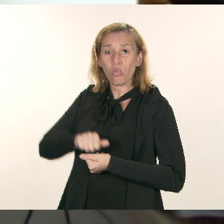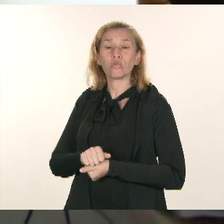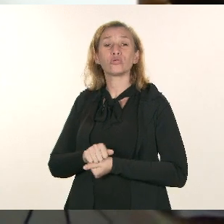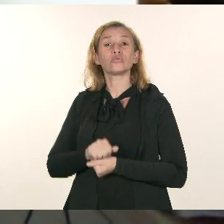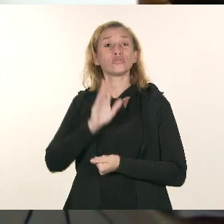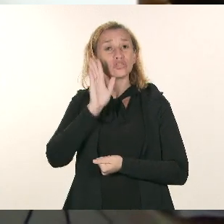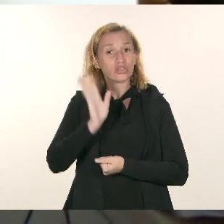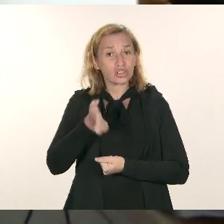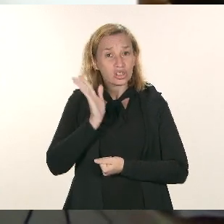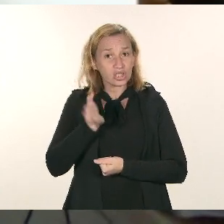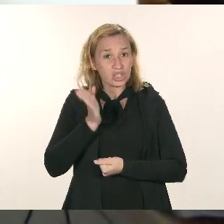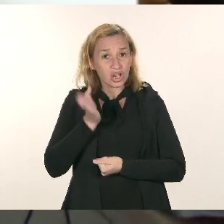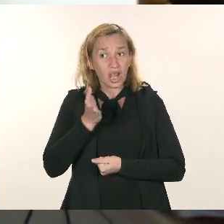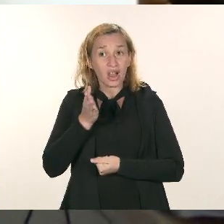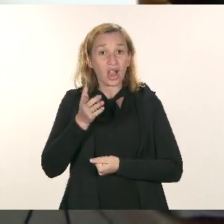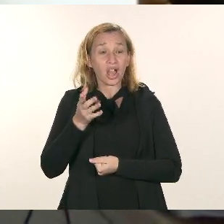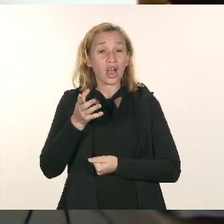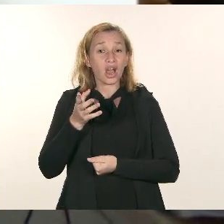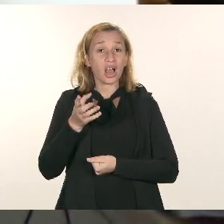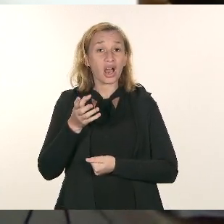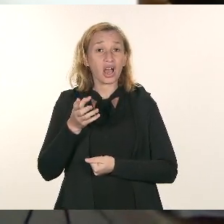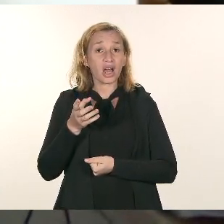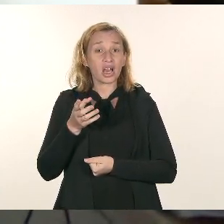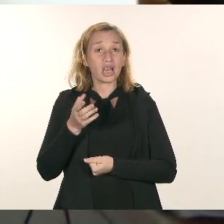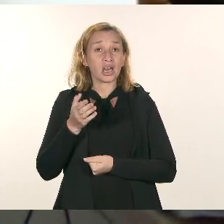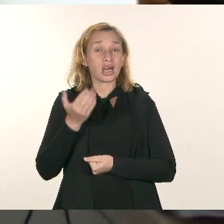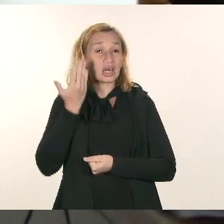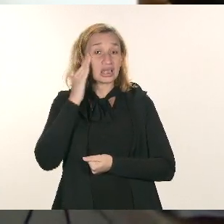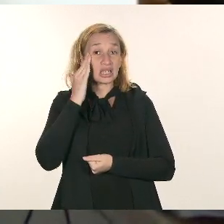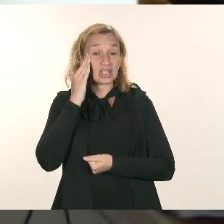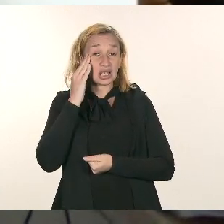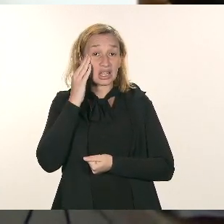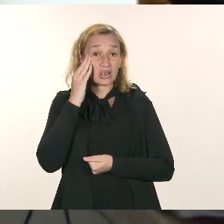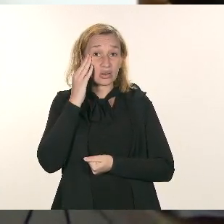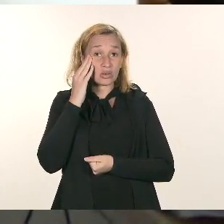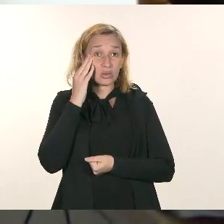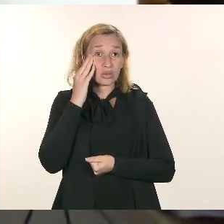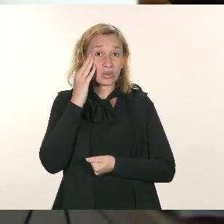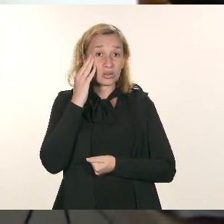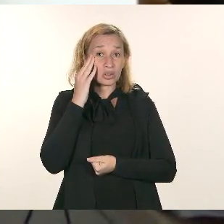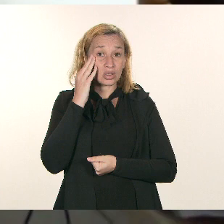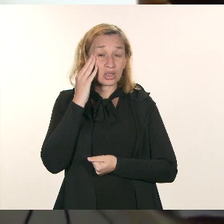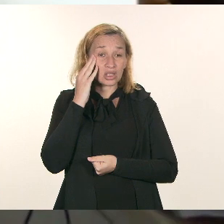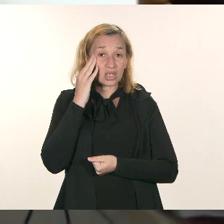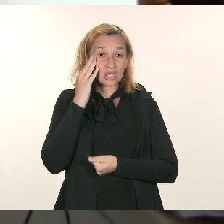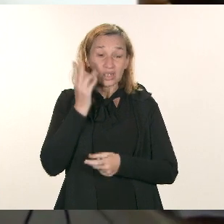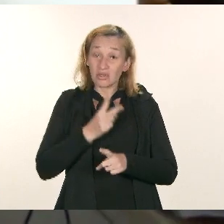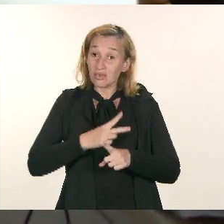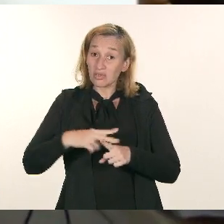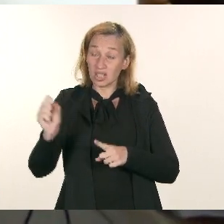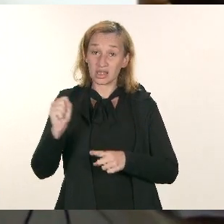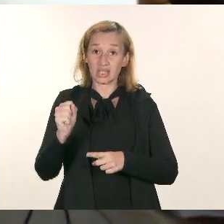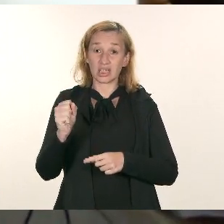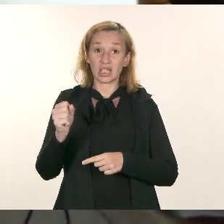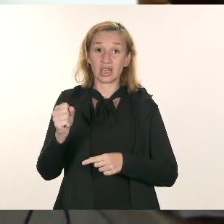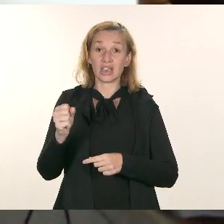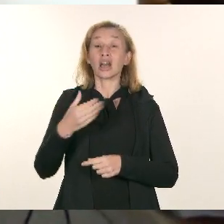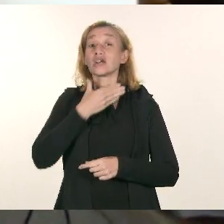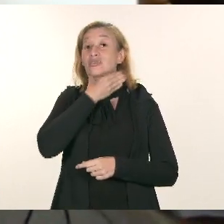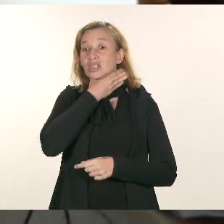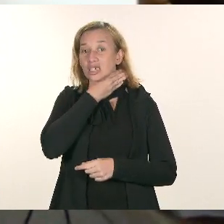descobriu que a saída da crise econômica e social que nós estamos vivendo é